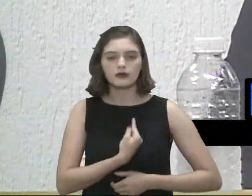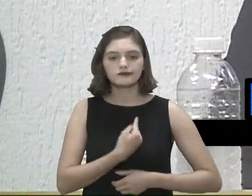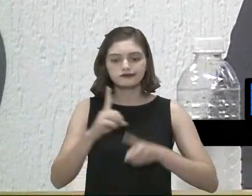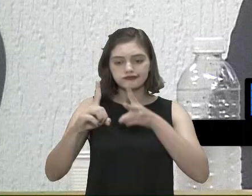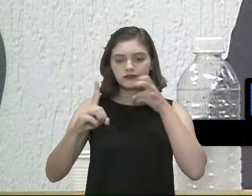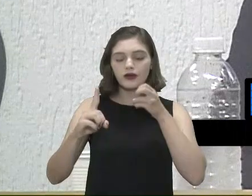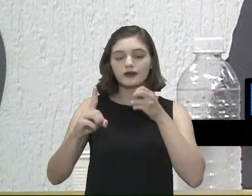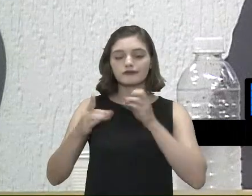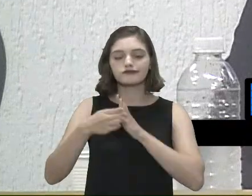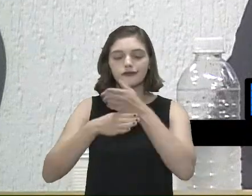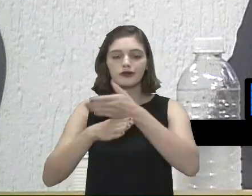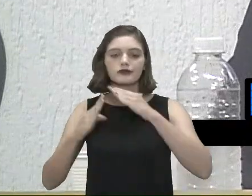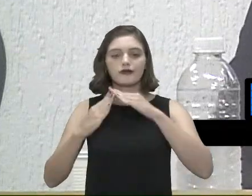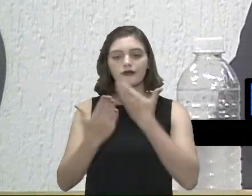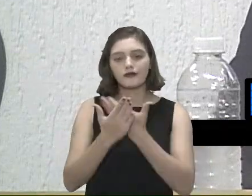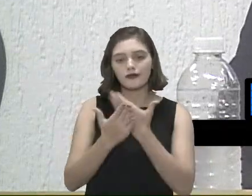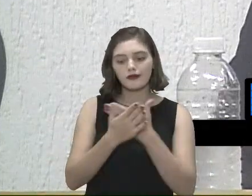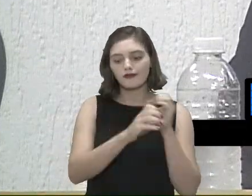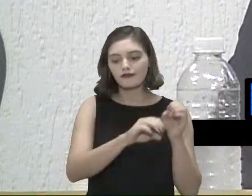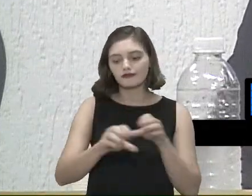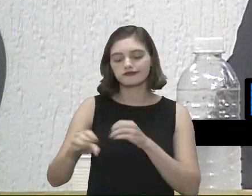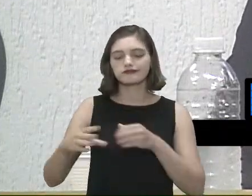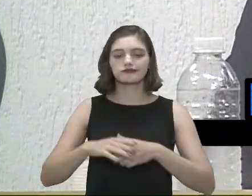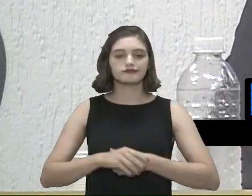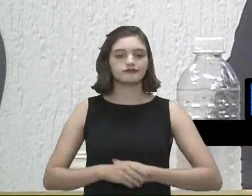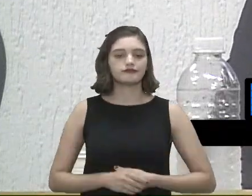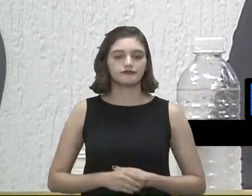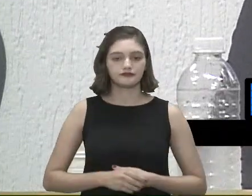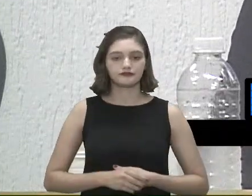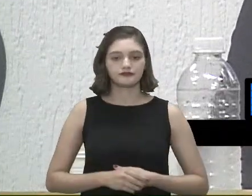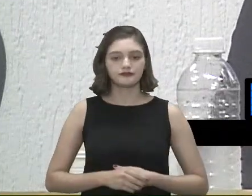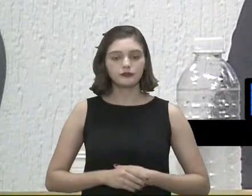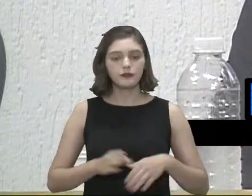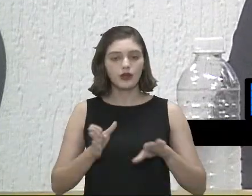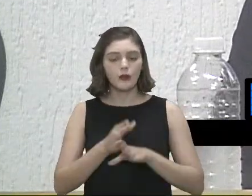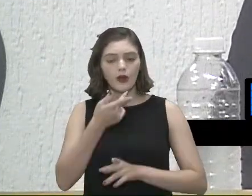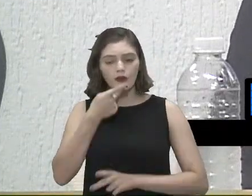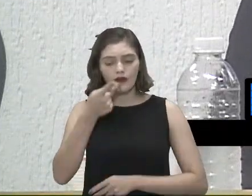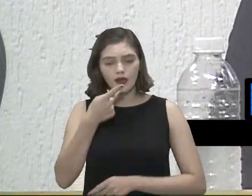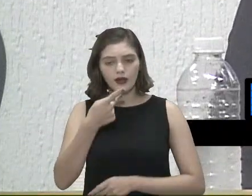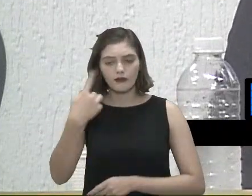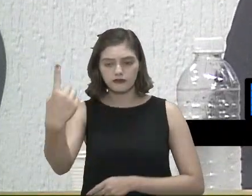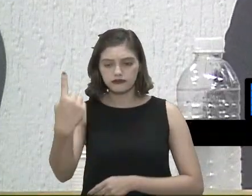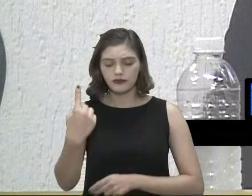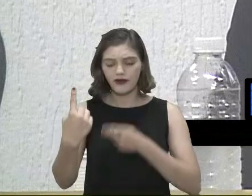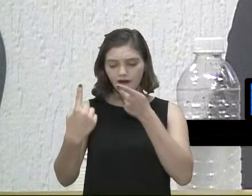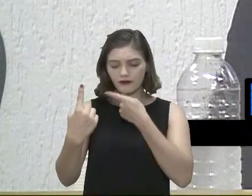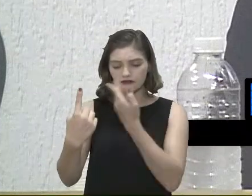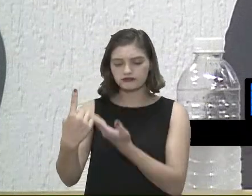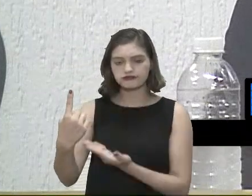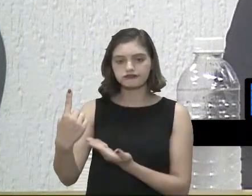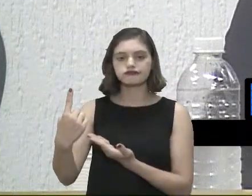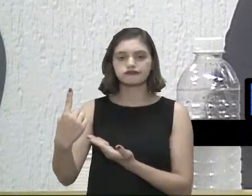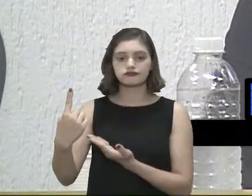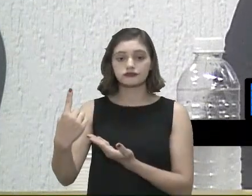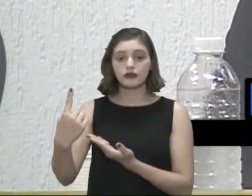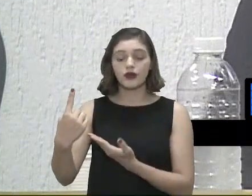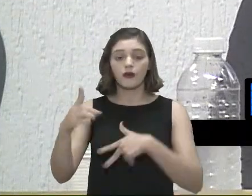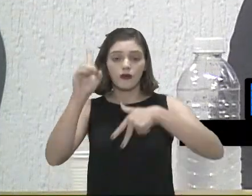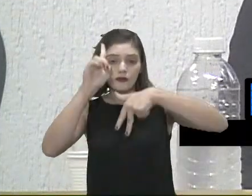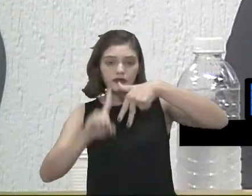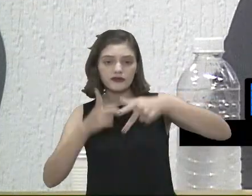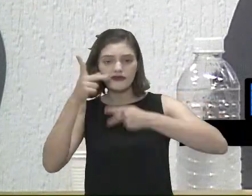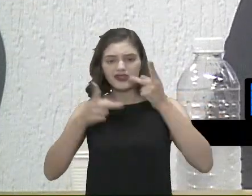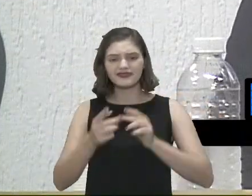acesso à escolarização, o acesso ao ensino. Chegar para uma pessoa e falar assim, é igual eu chegar para uma pessoa com deficiência e